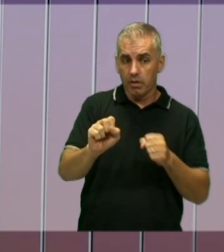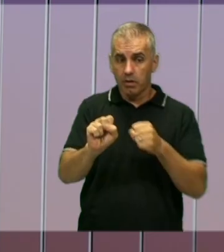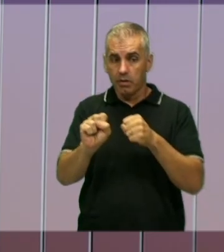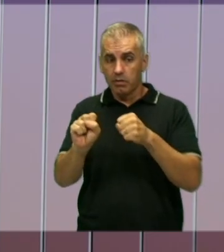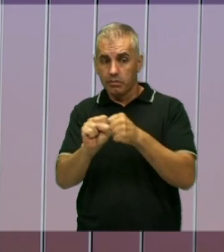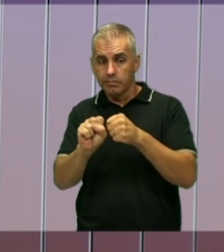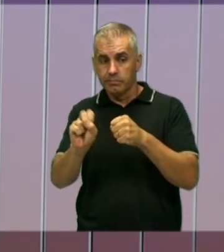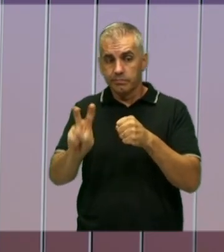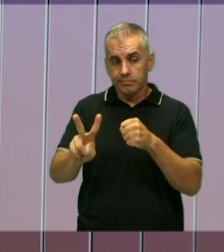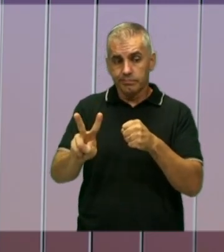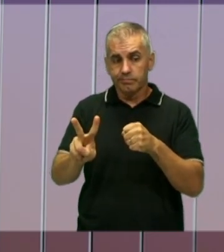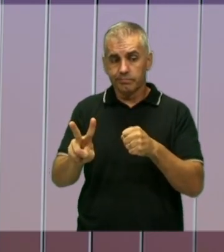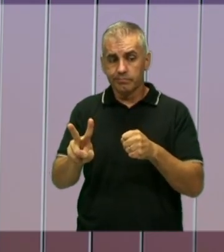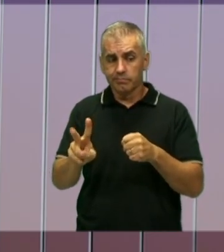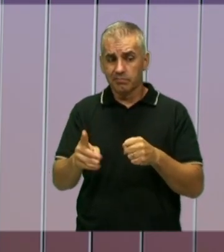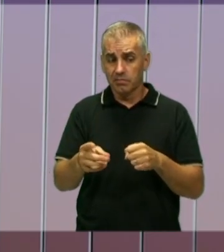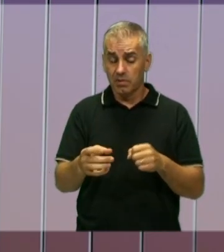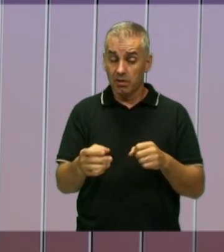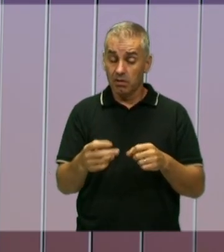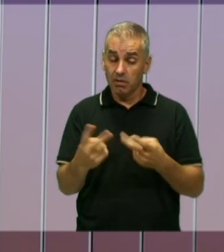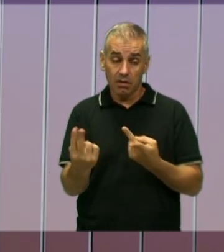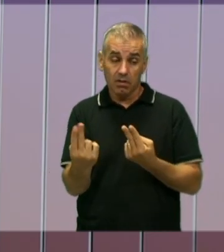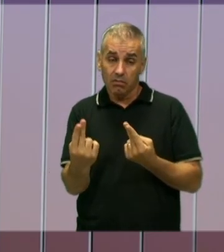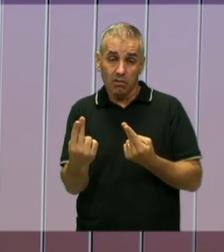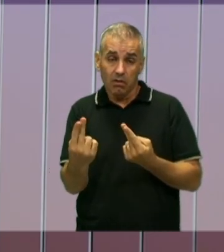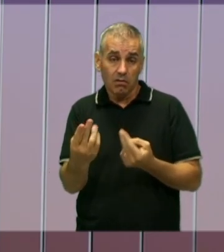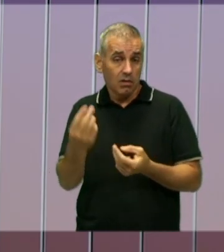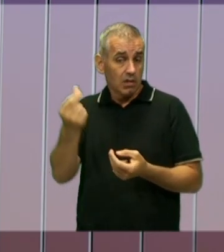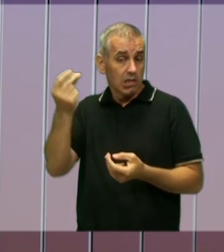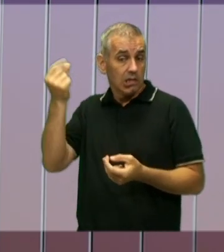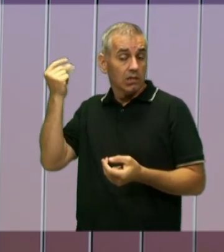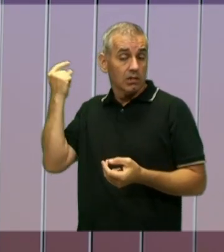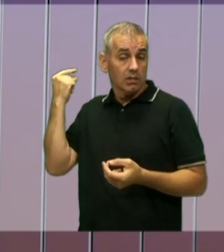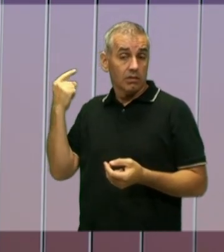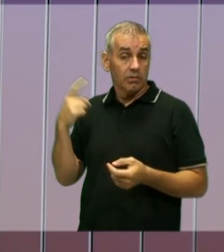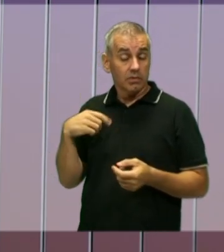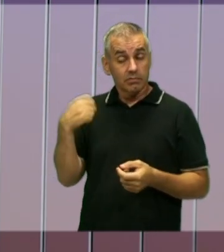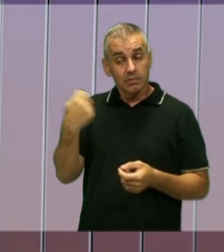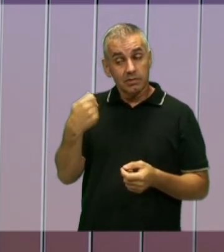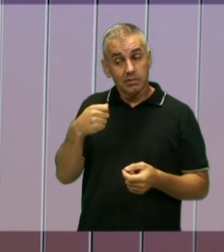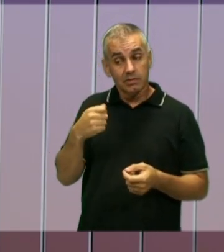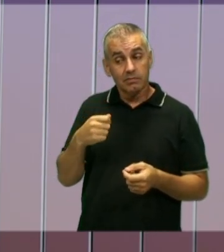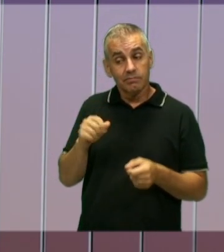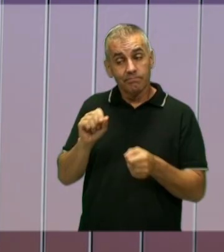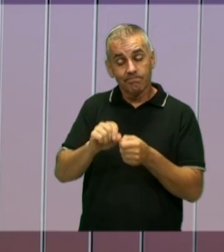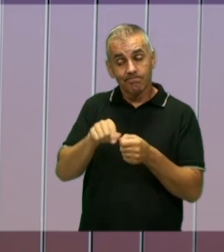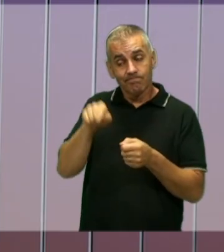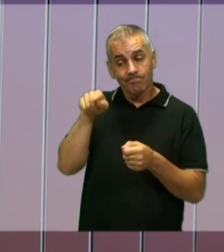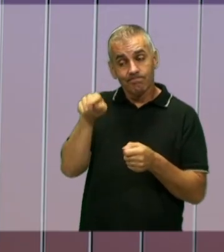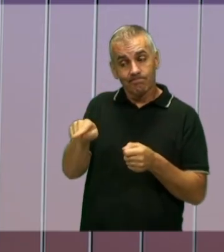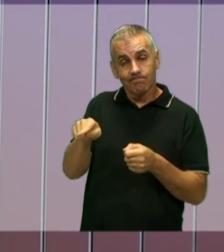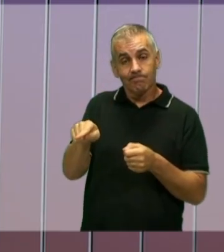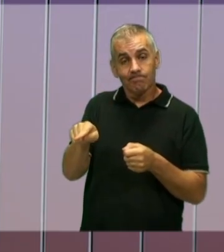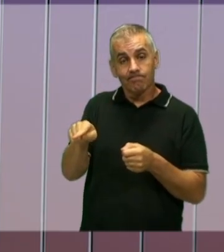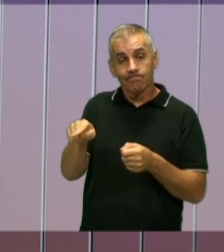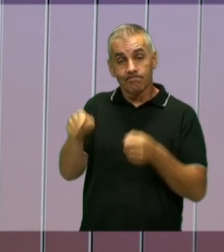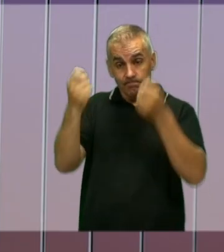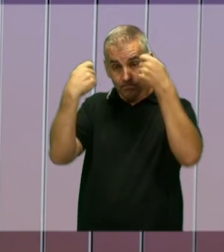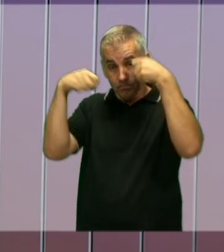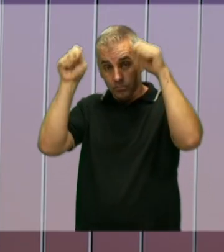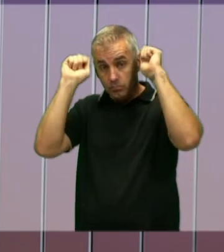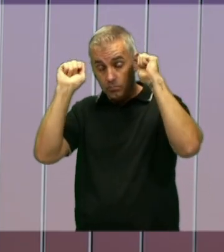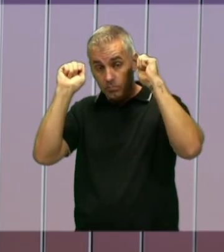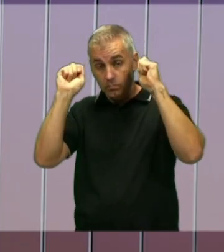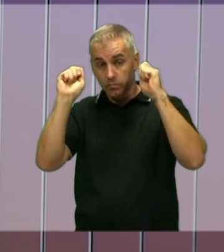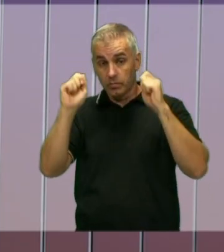atrás. Só que eu preciso fazer com que esse local, essa UPA de Cordeiros, o paciente que entrar lá infartado, por exemplo, ele receba